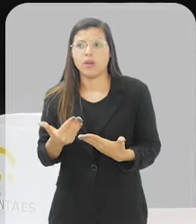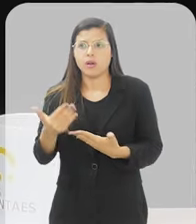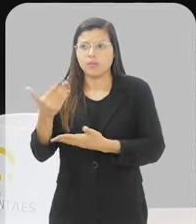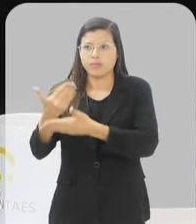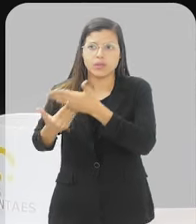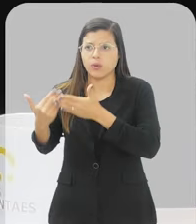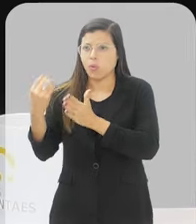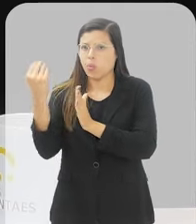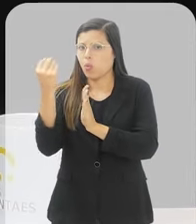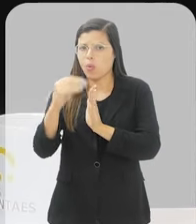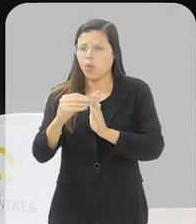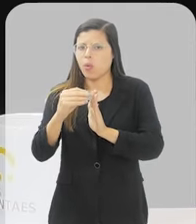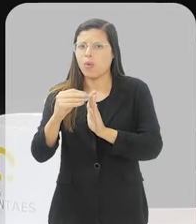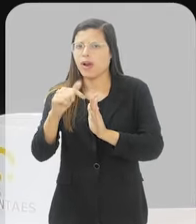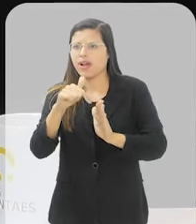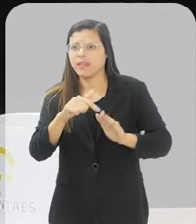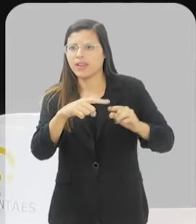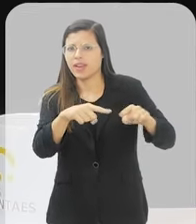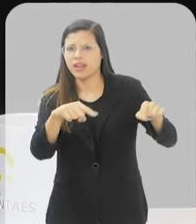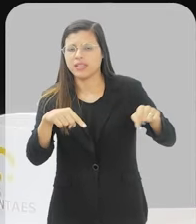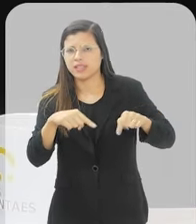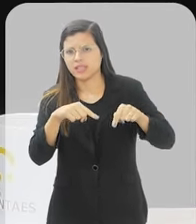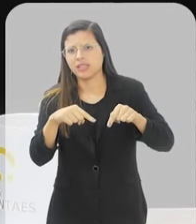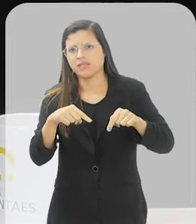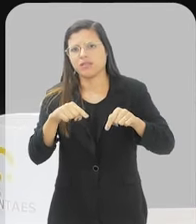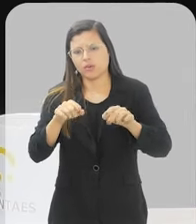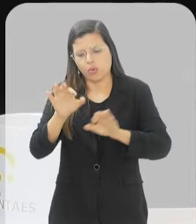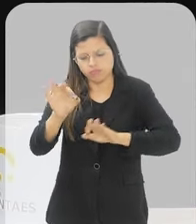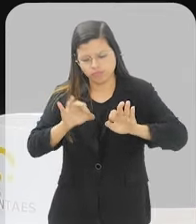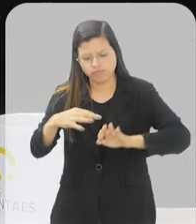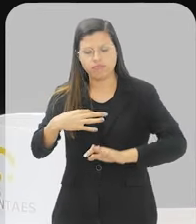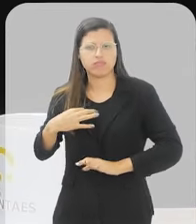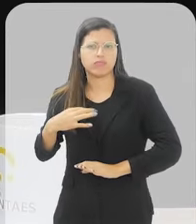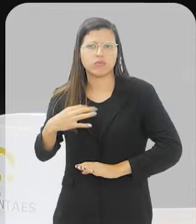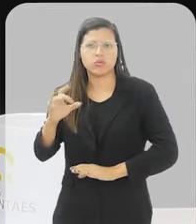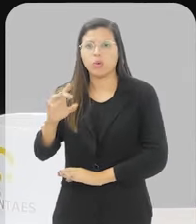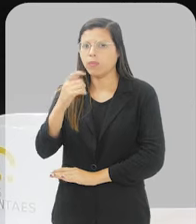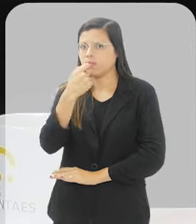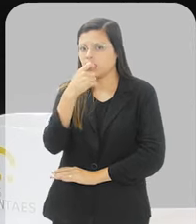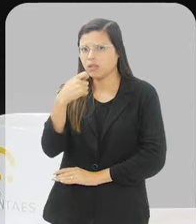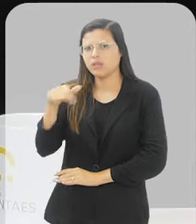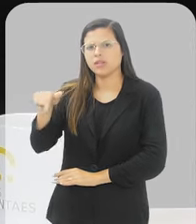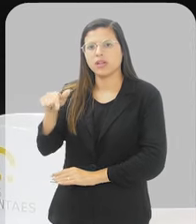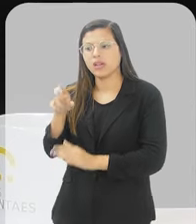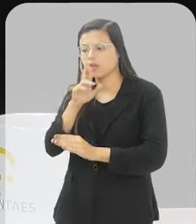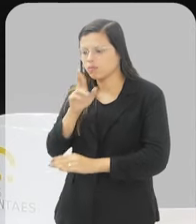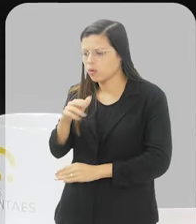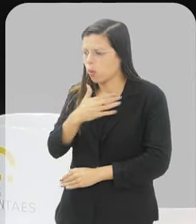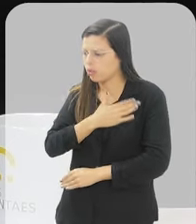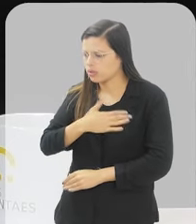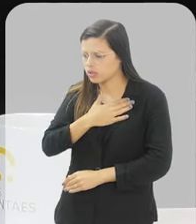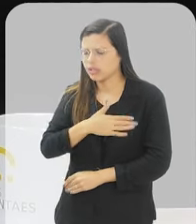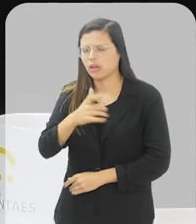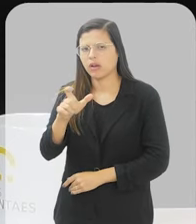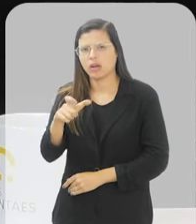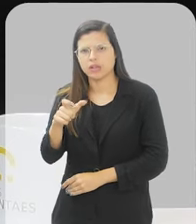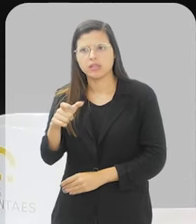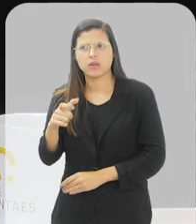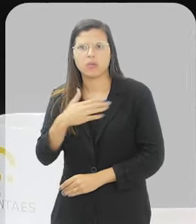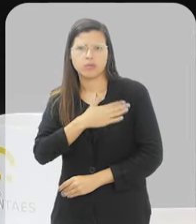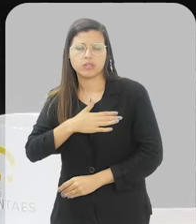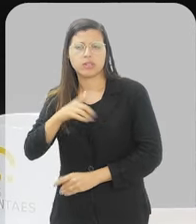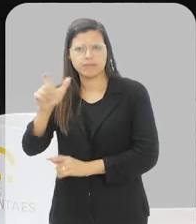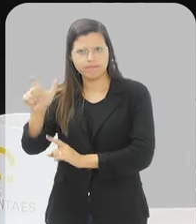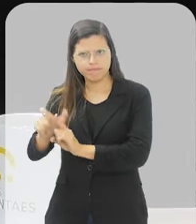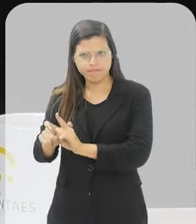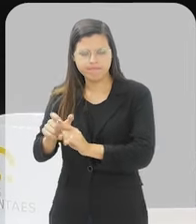época eu não colocava no cartão que era ateliê, só botava que era maquiador. Aí ele até falou: nossa, gostei do seu cartão bem transado, gostei de você. Aí